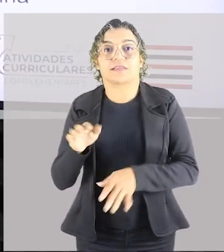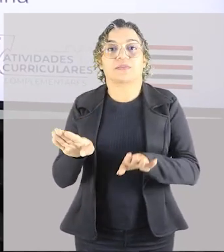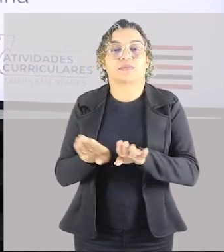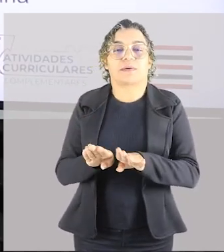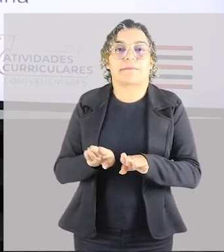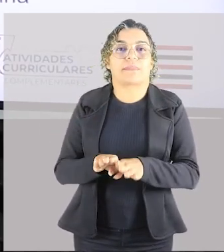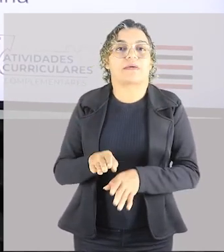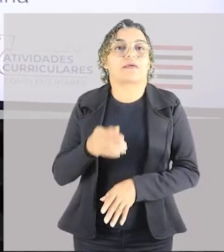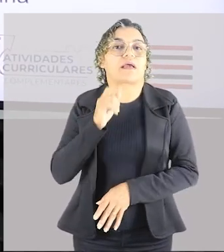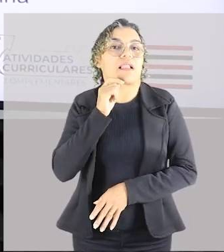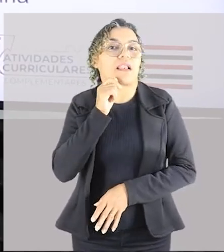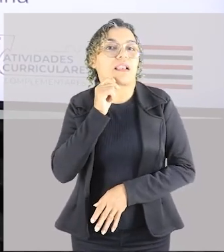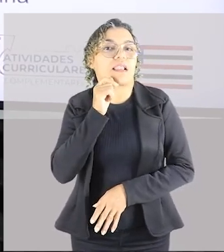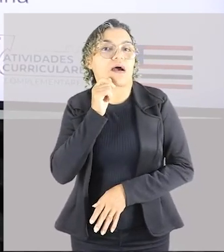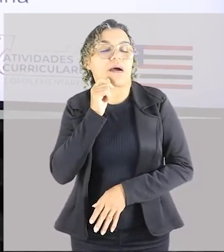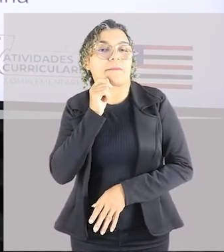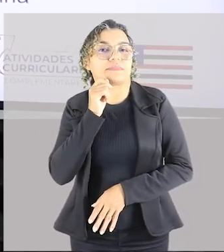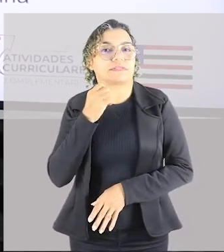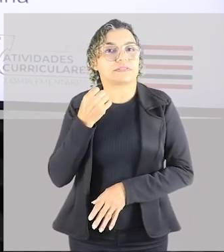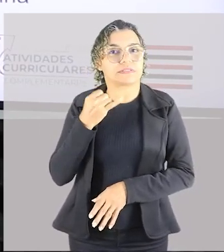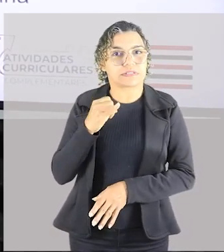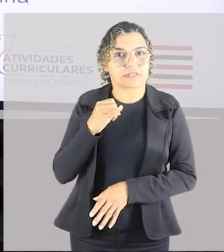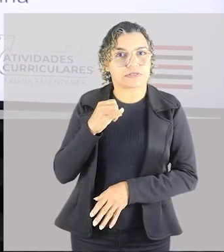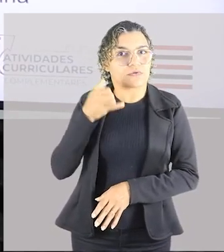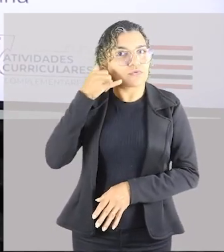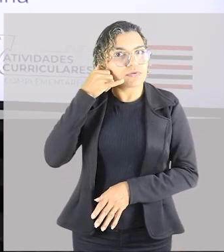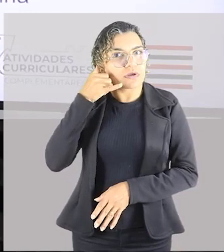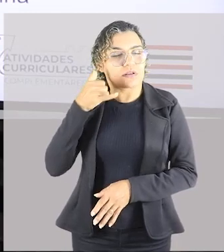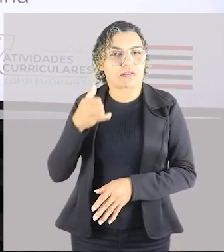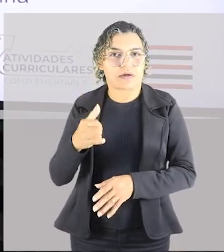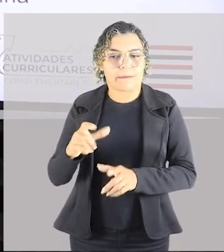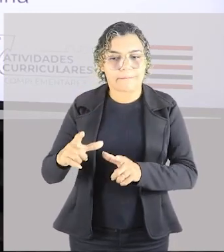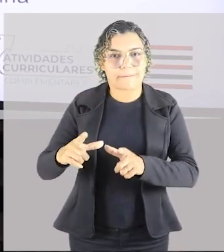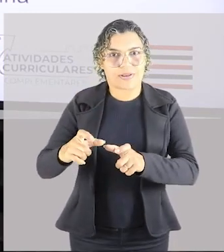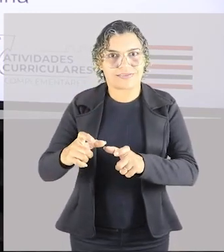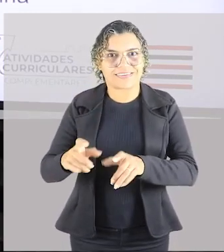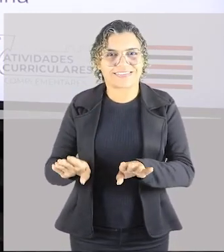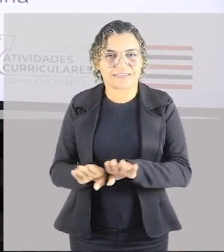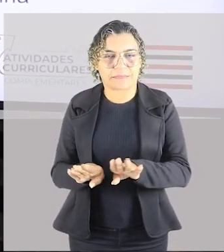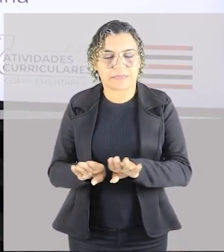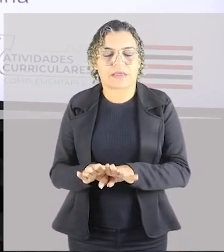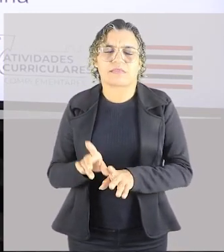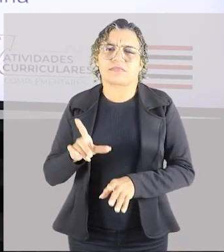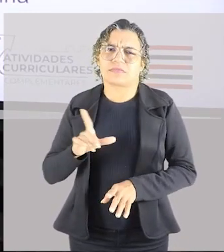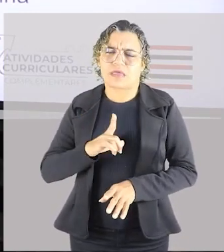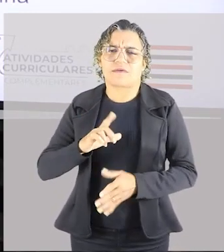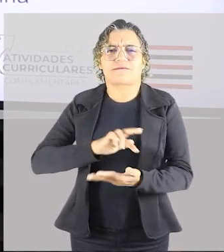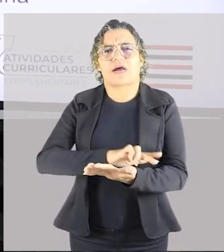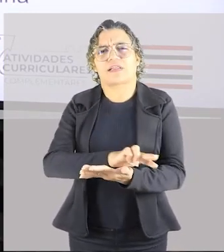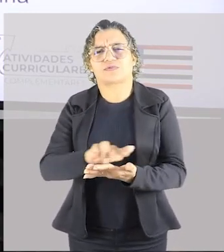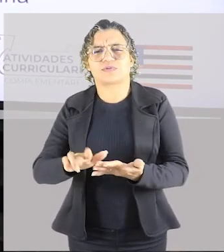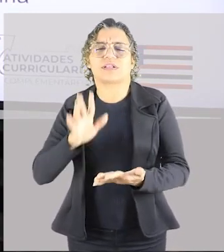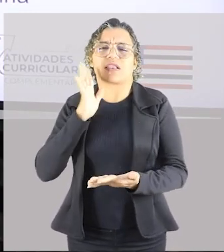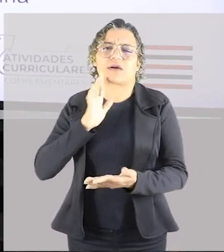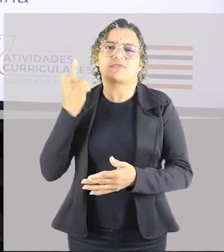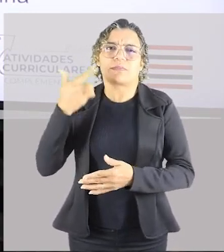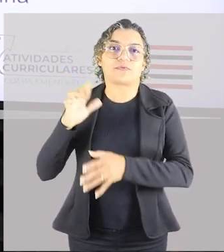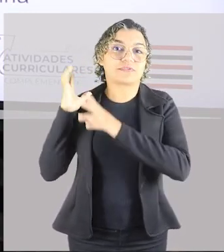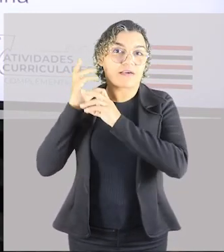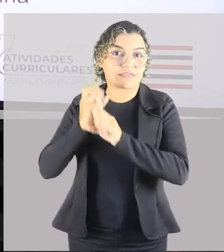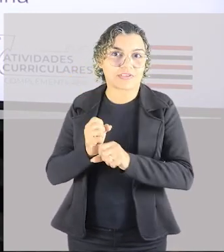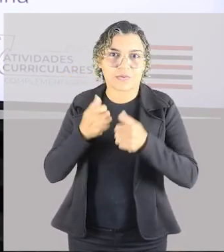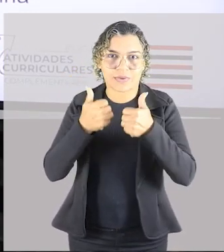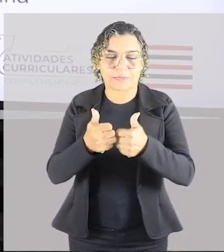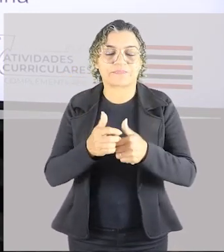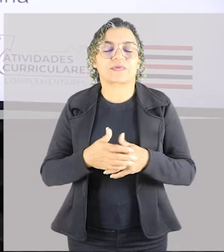pega teu lápis, se tá no celular, deixa já o print aí no ponto, porque tem muita coisa bacana aqui para depois tu revisar, belezinha? Então,